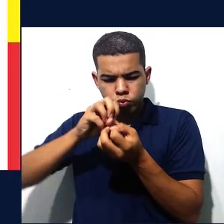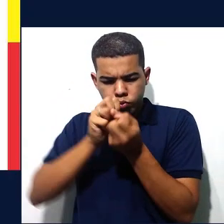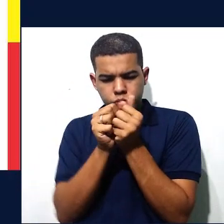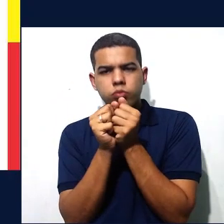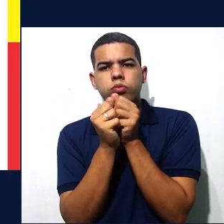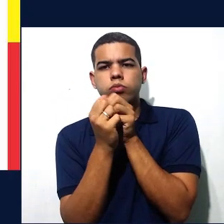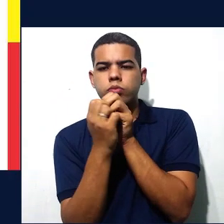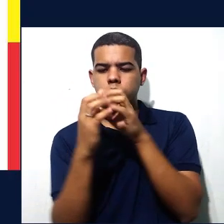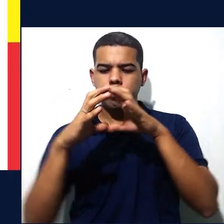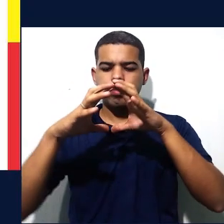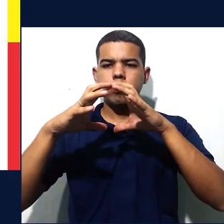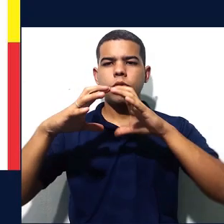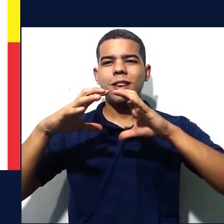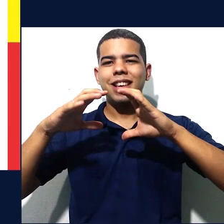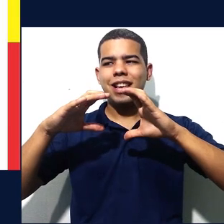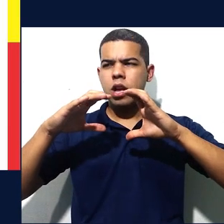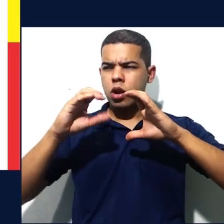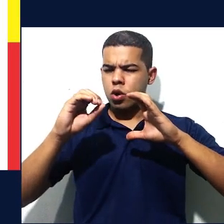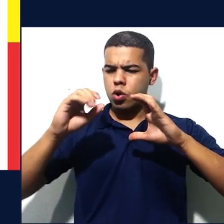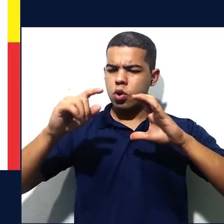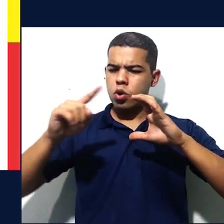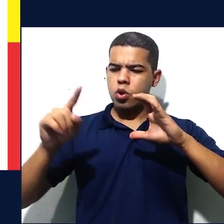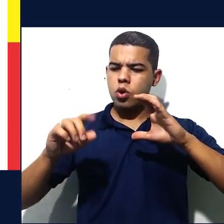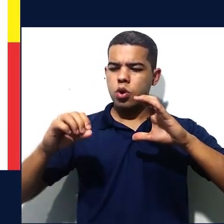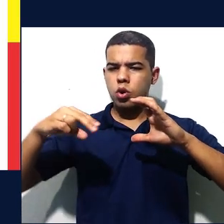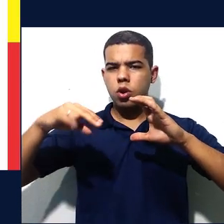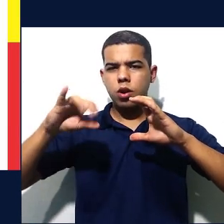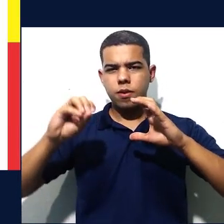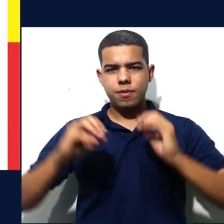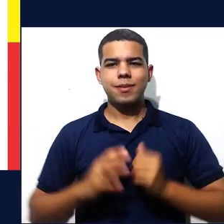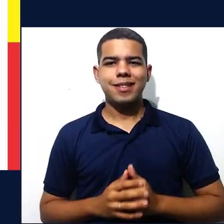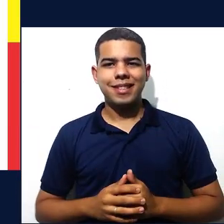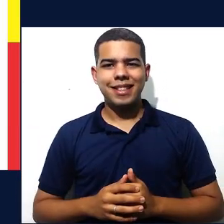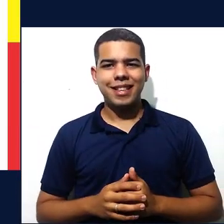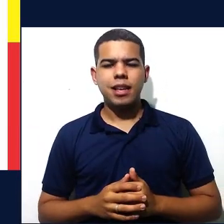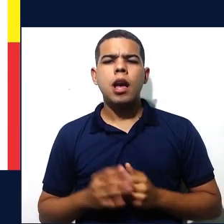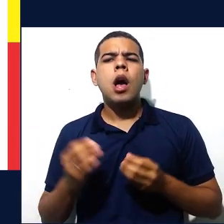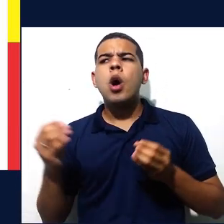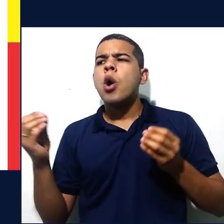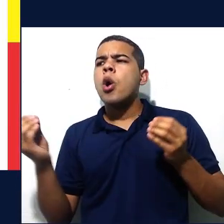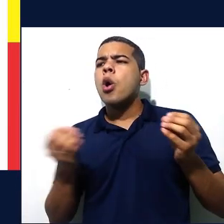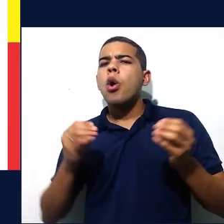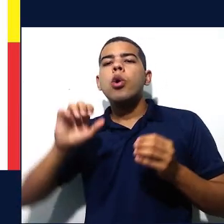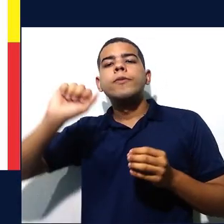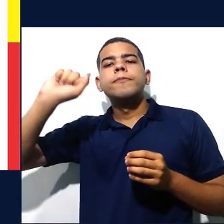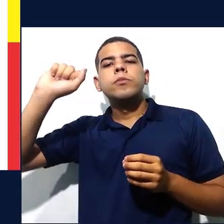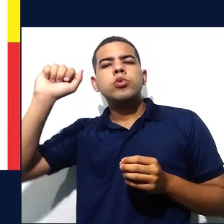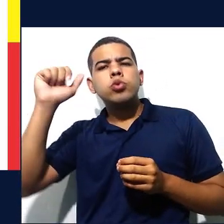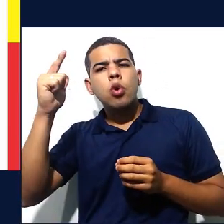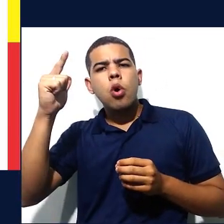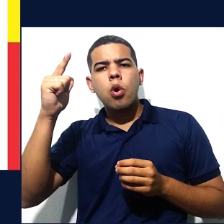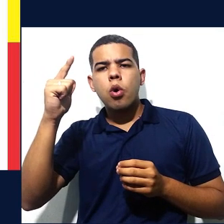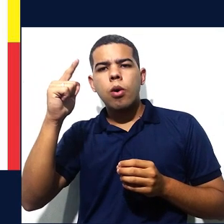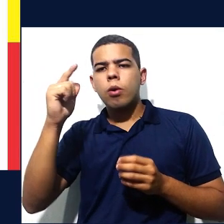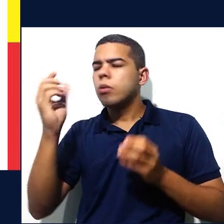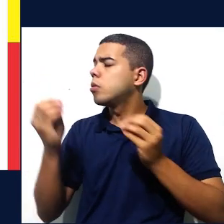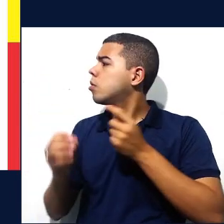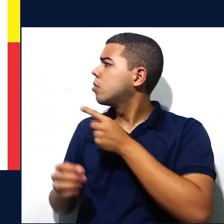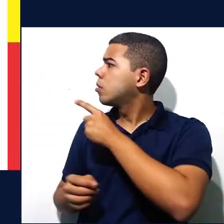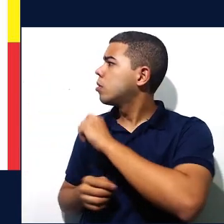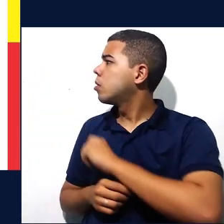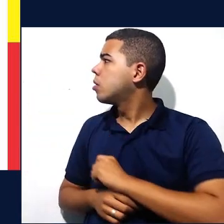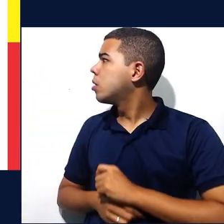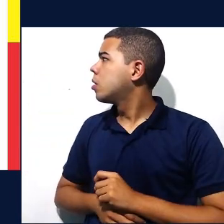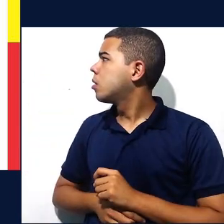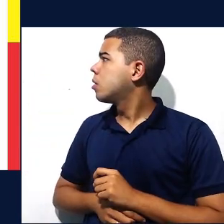na telinha como é que acontece essa questão da irradiação solar, né? A camada de